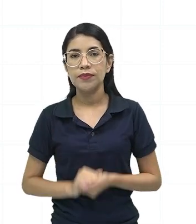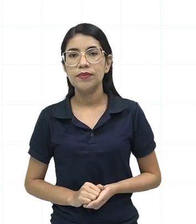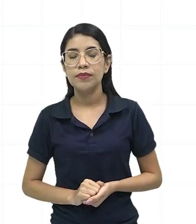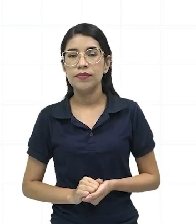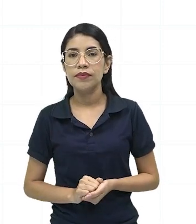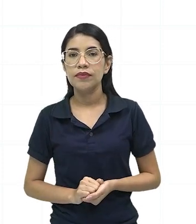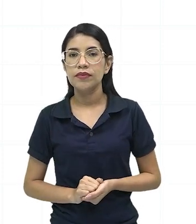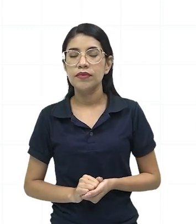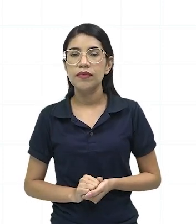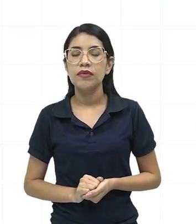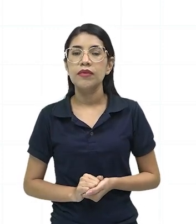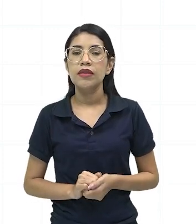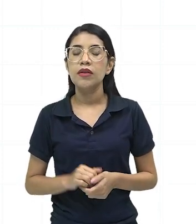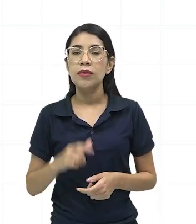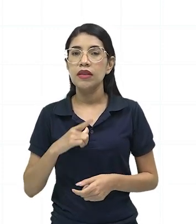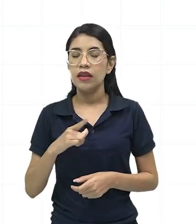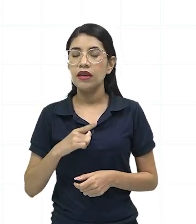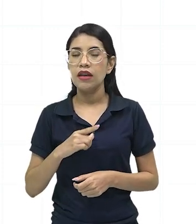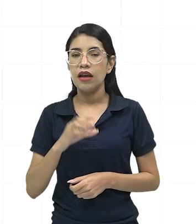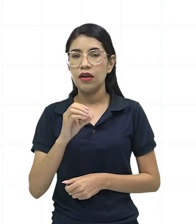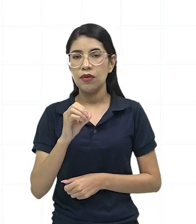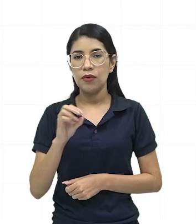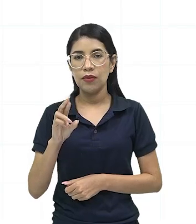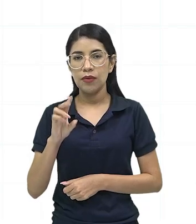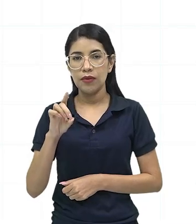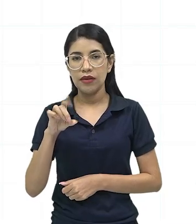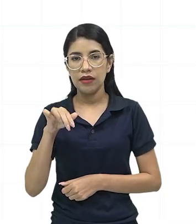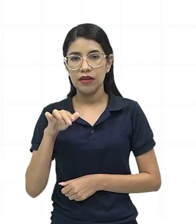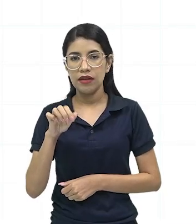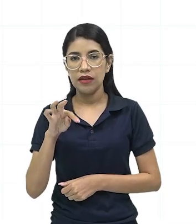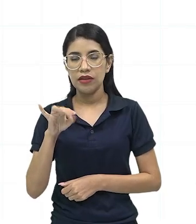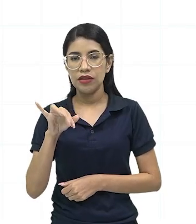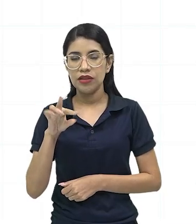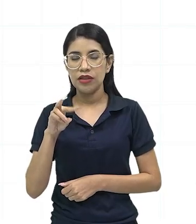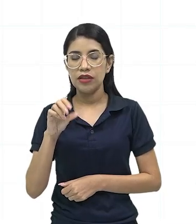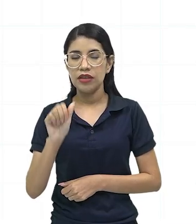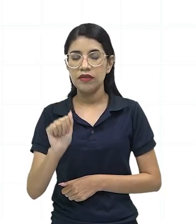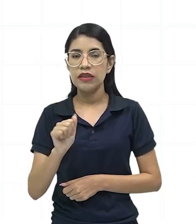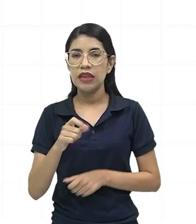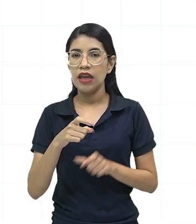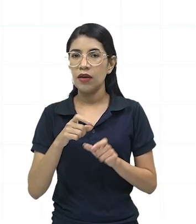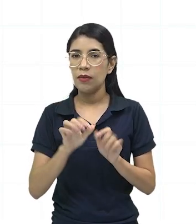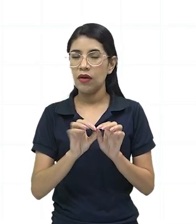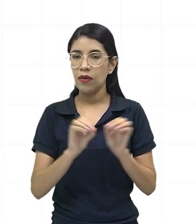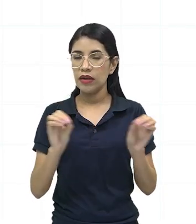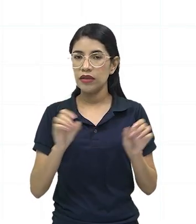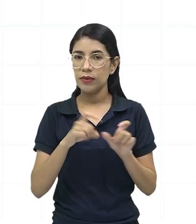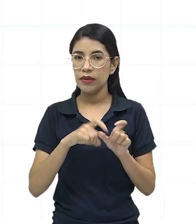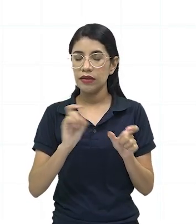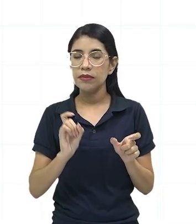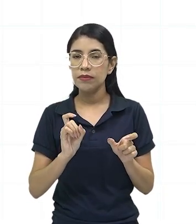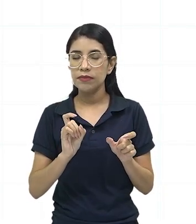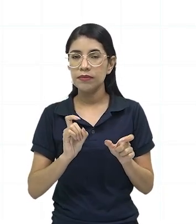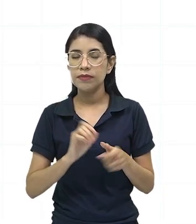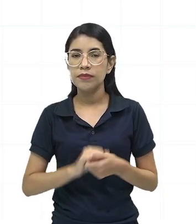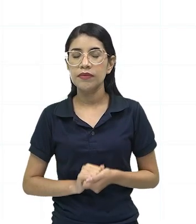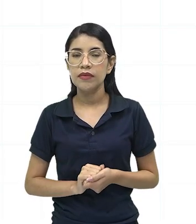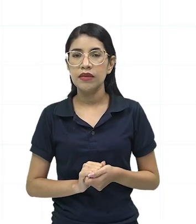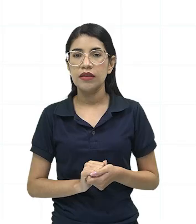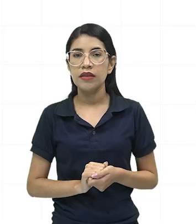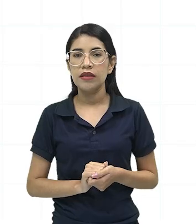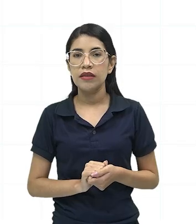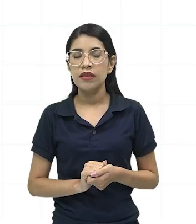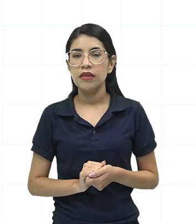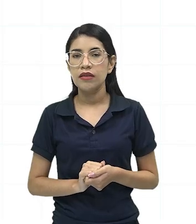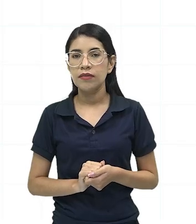as conjunções coordenativas, que estão nas orações independentes, nunca esqueçam, tá? Coordenadas são